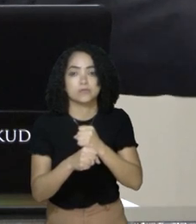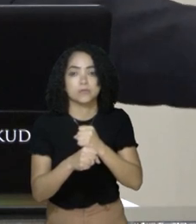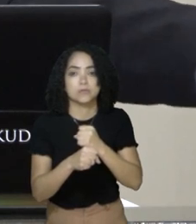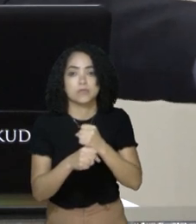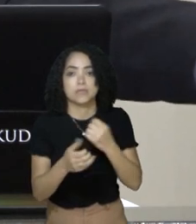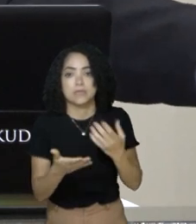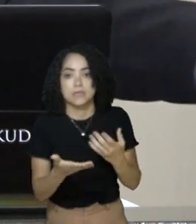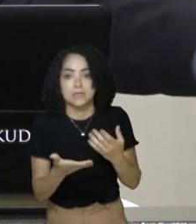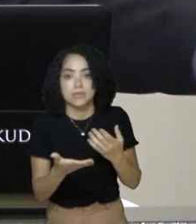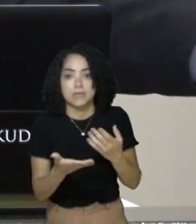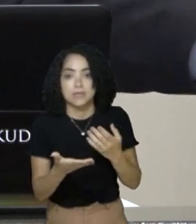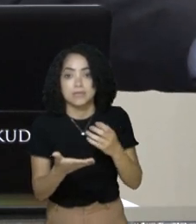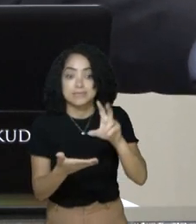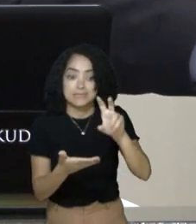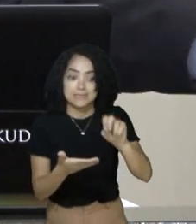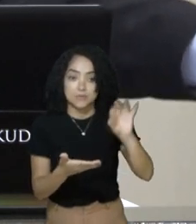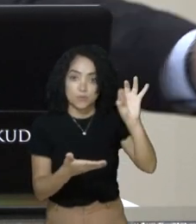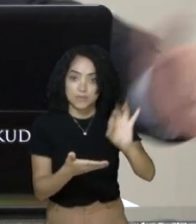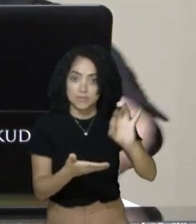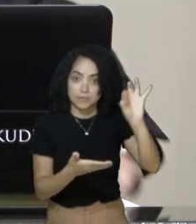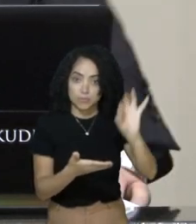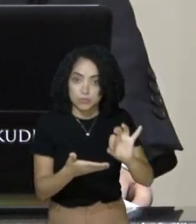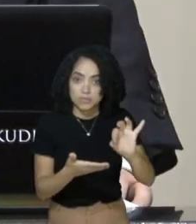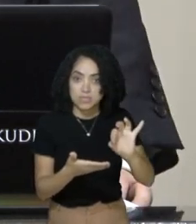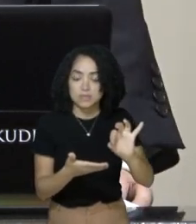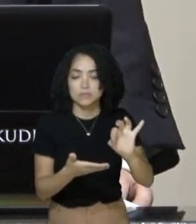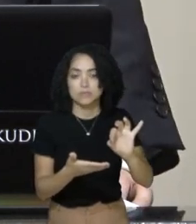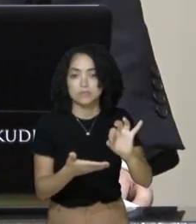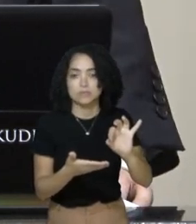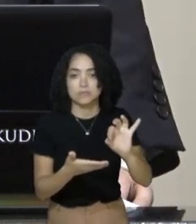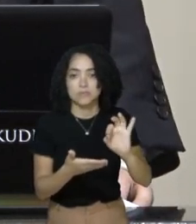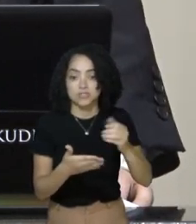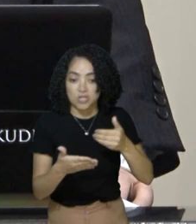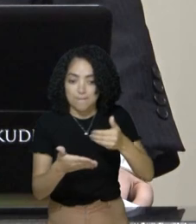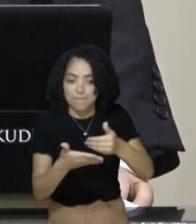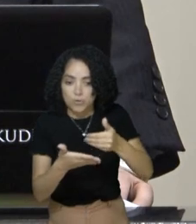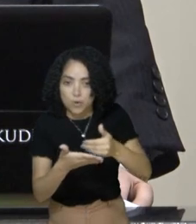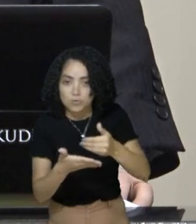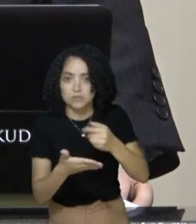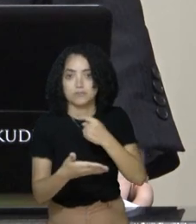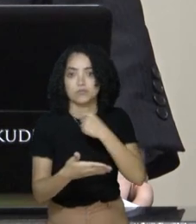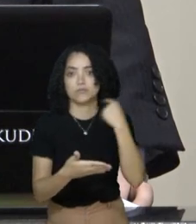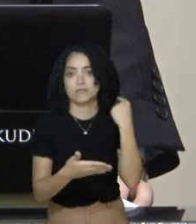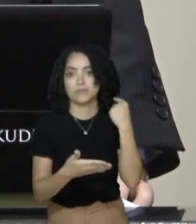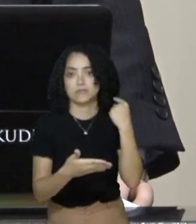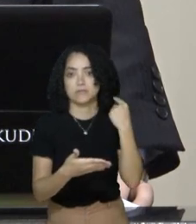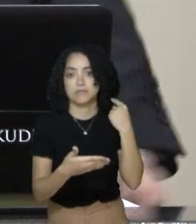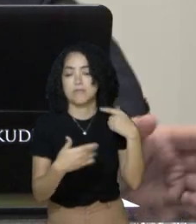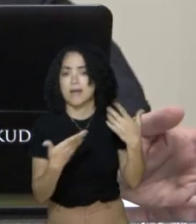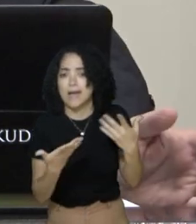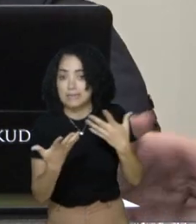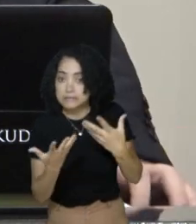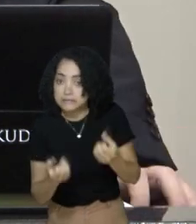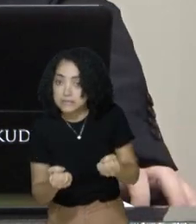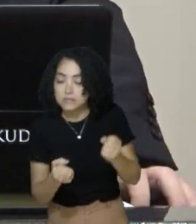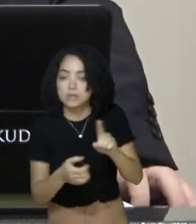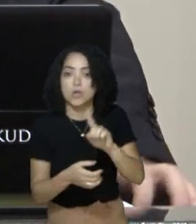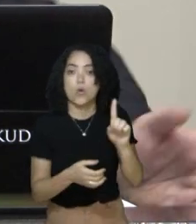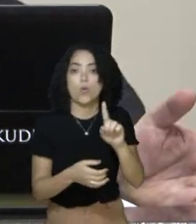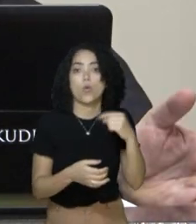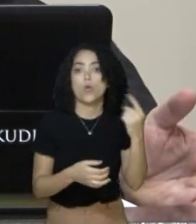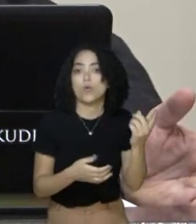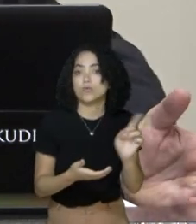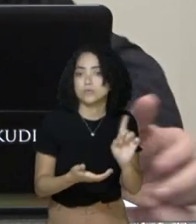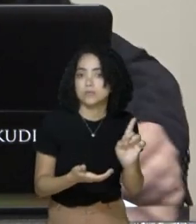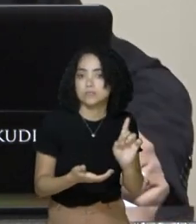a 50% do prazo de validade. Como é que faz daí? Não aceita? Você não tem alternativa?